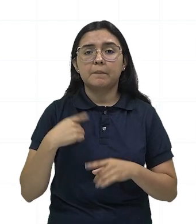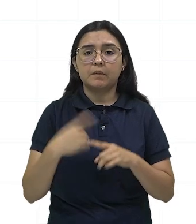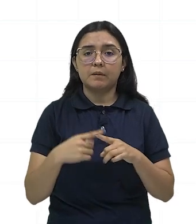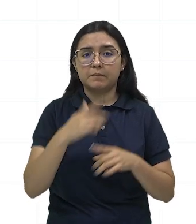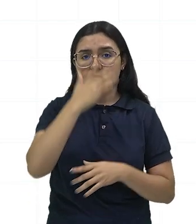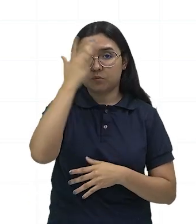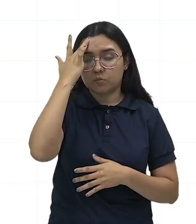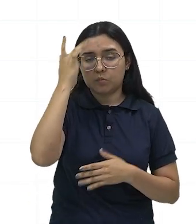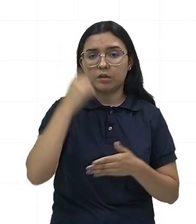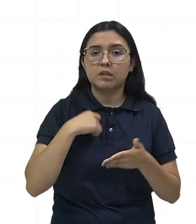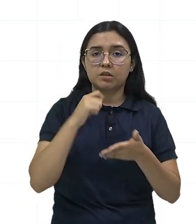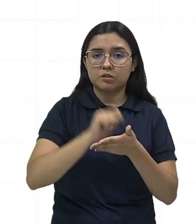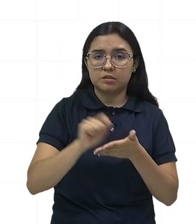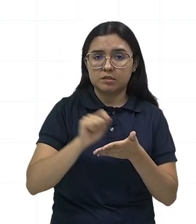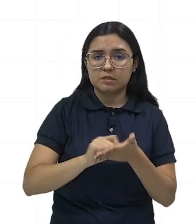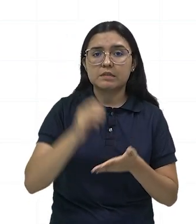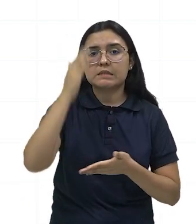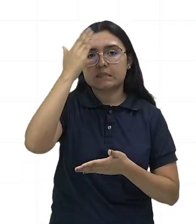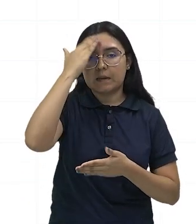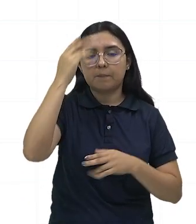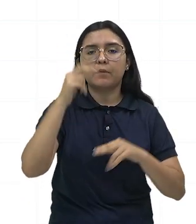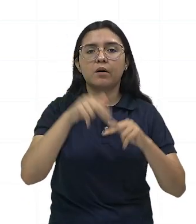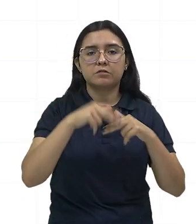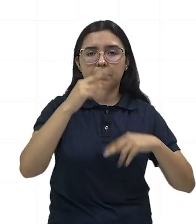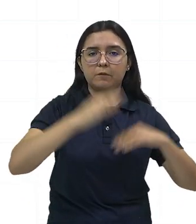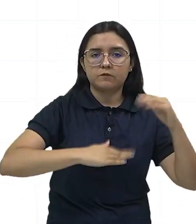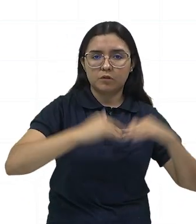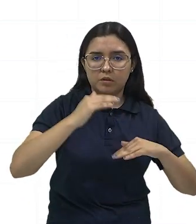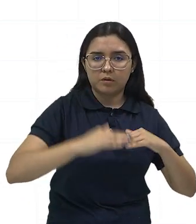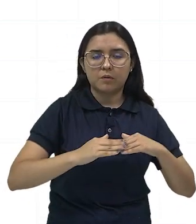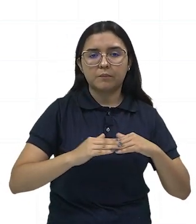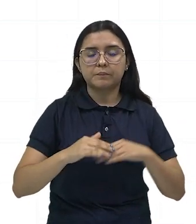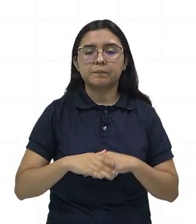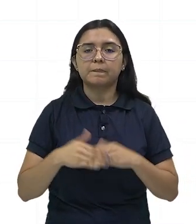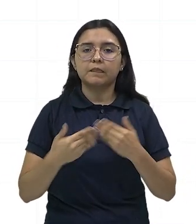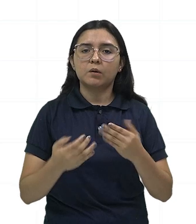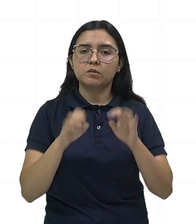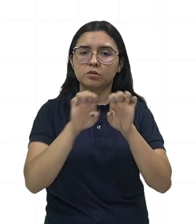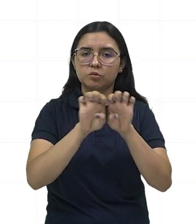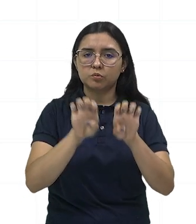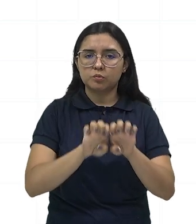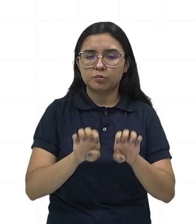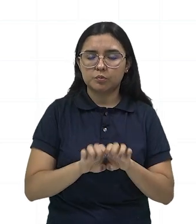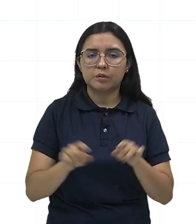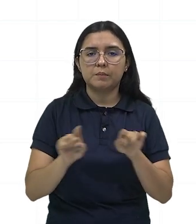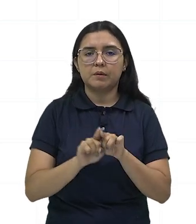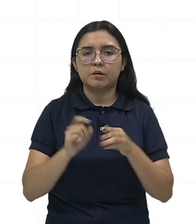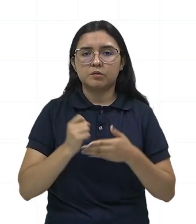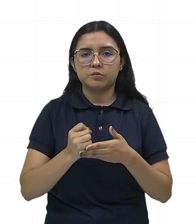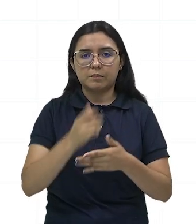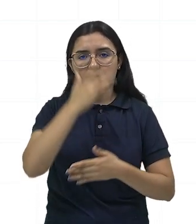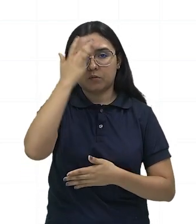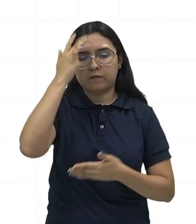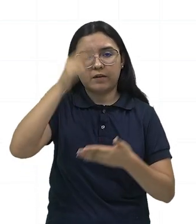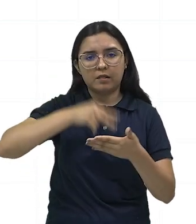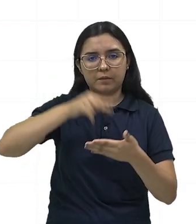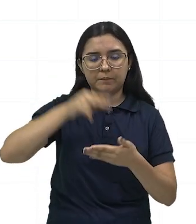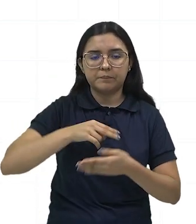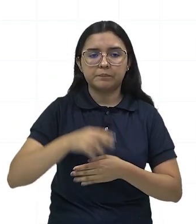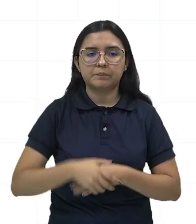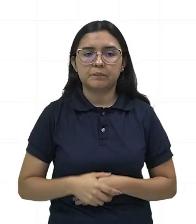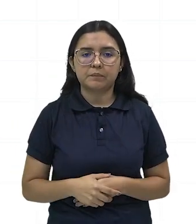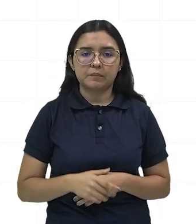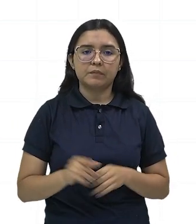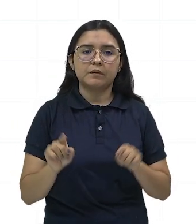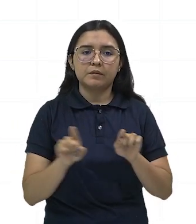escrevendo sabe o que está escrevendo e como está escrevendo. Então essa estruturação também ajuda o leitor.